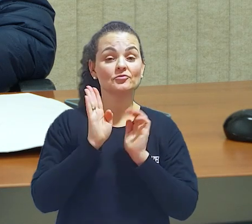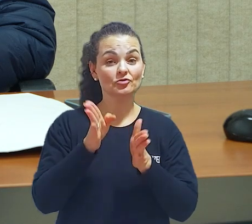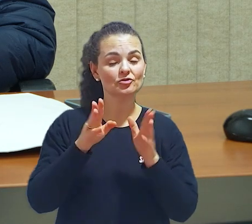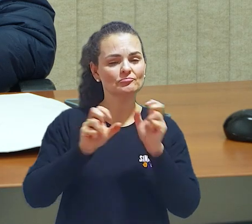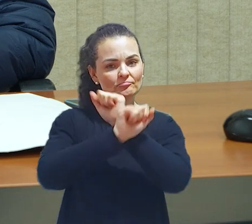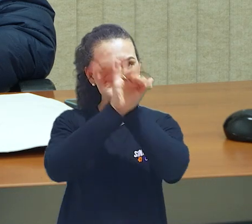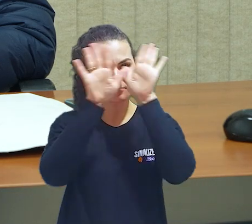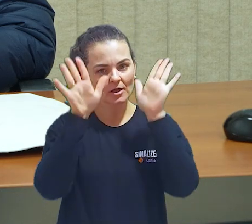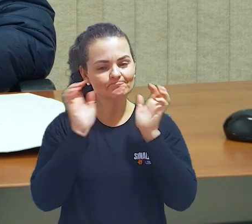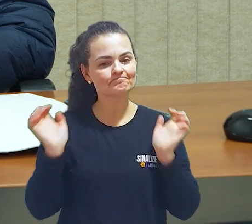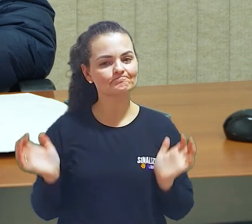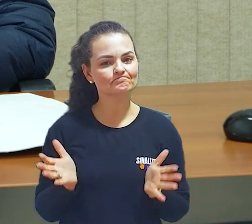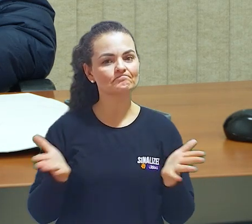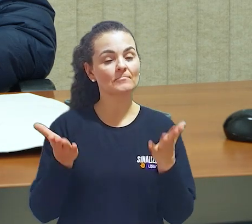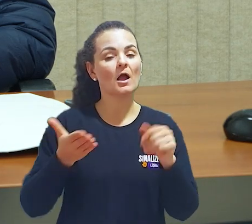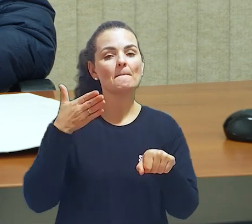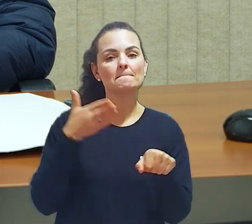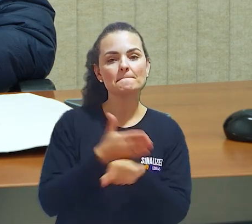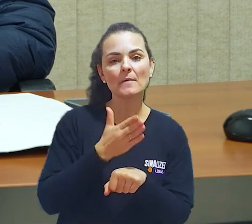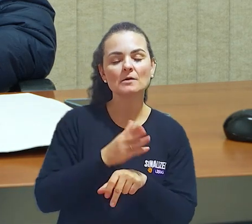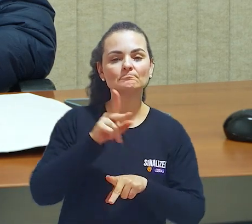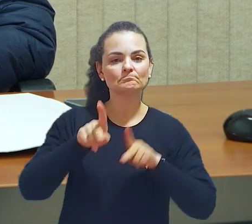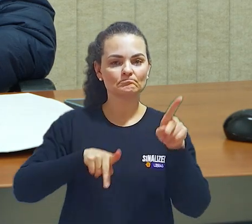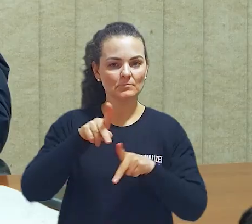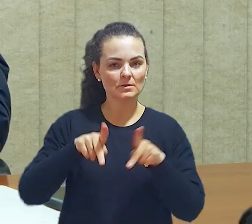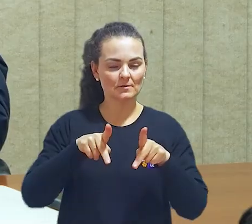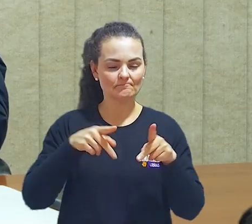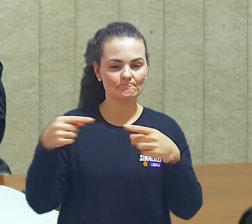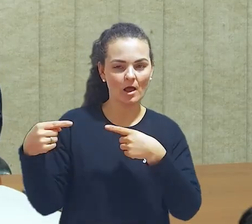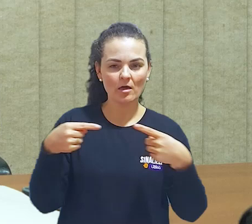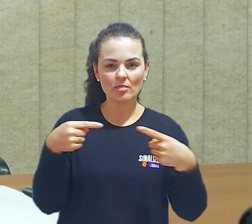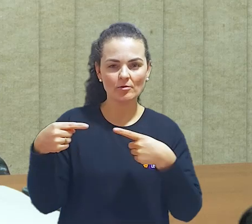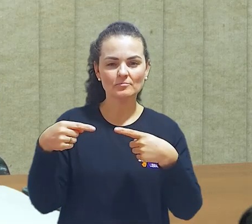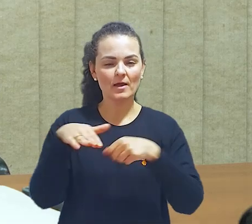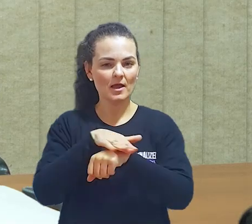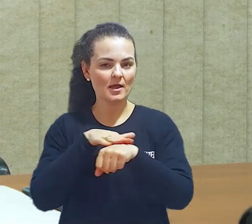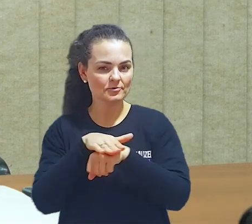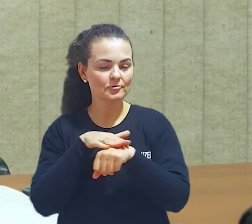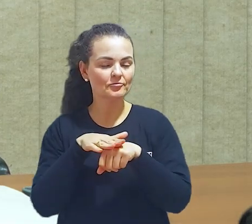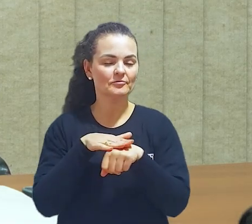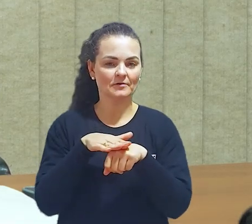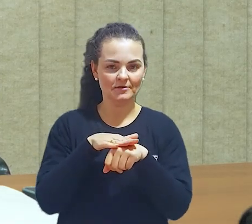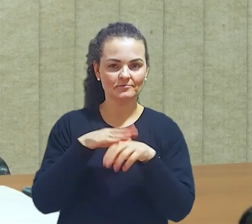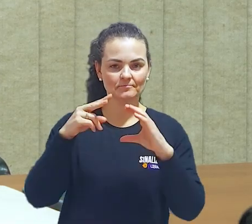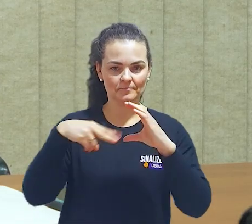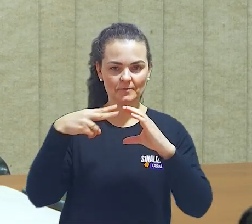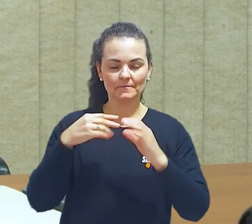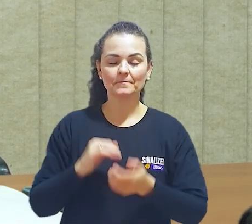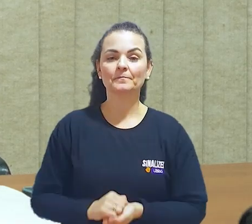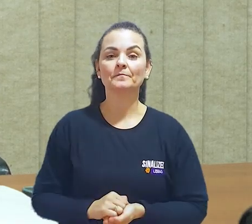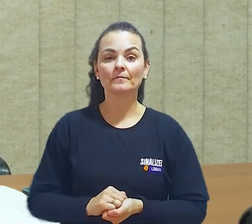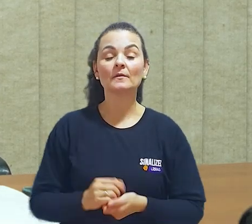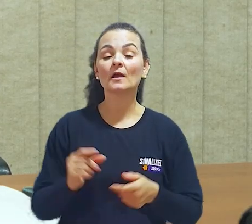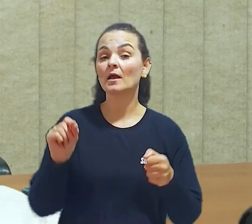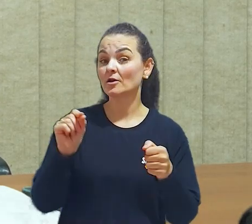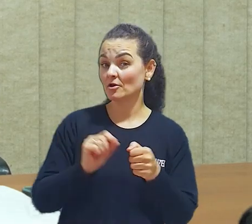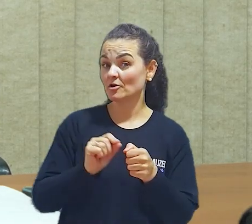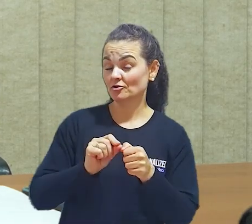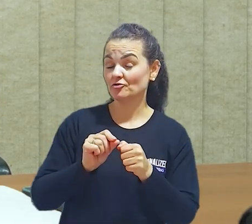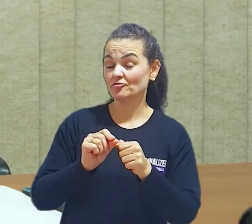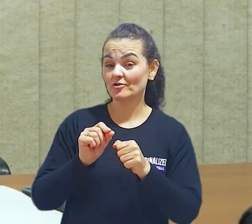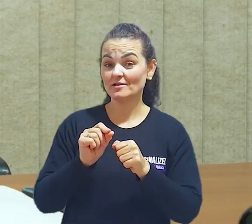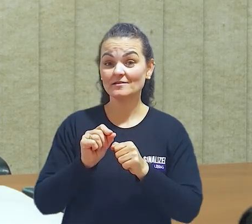e incentivar a participação popular nos debates da Câmara? Nós fizemos uma mudança significativa já no primeiro